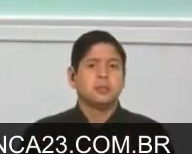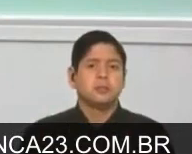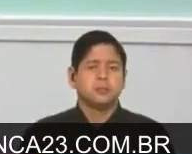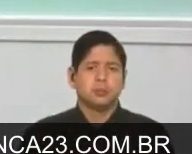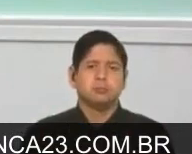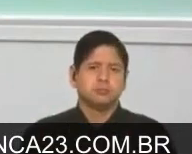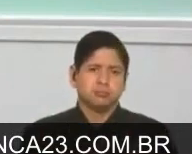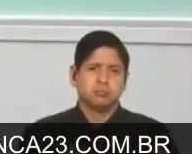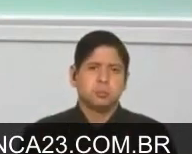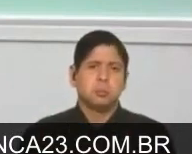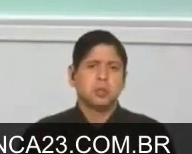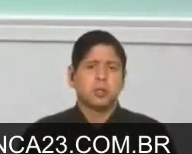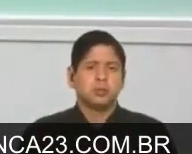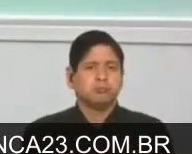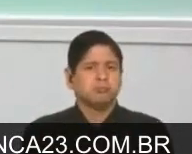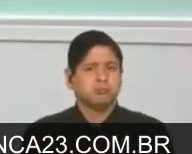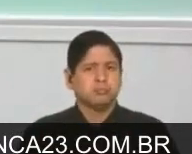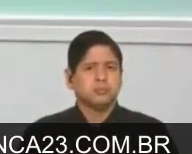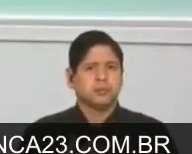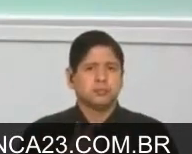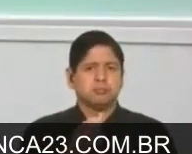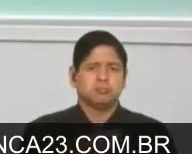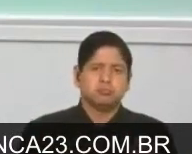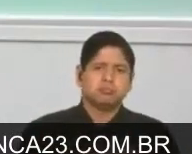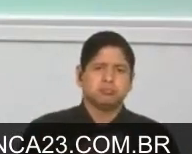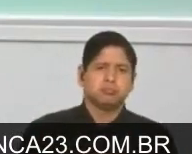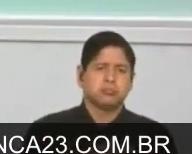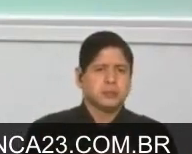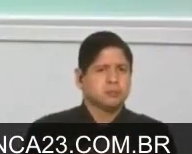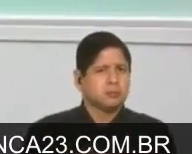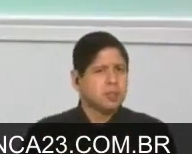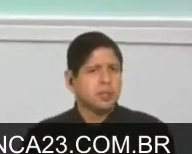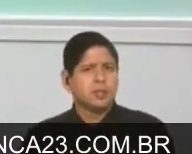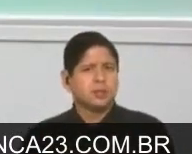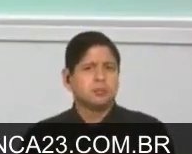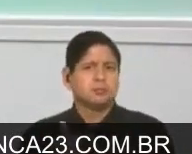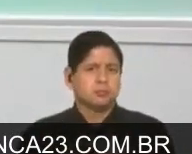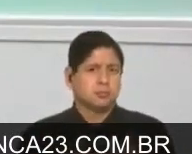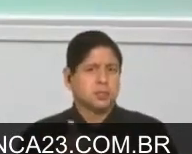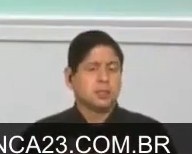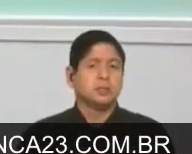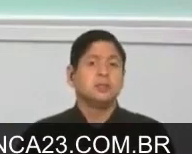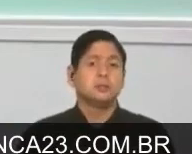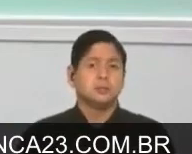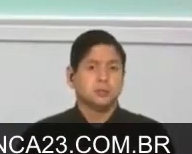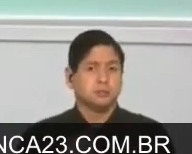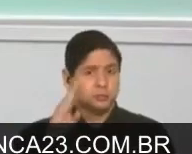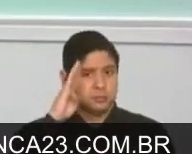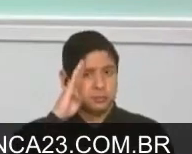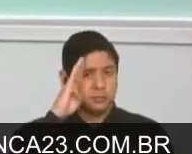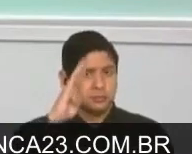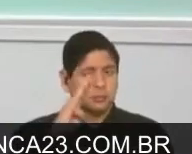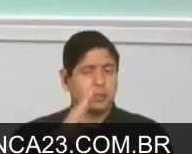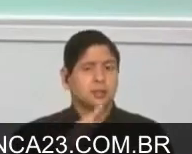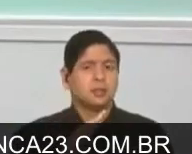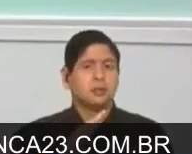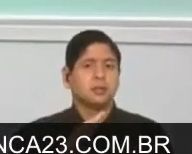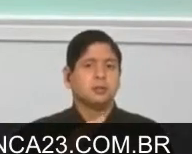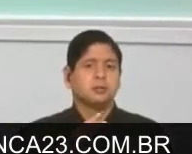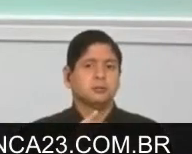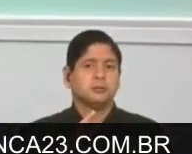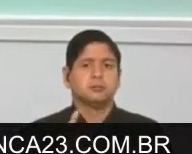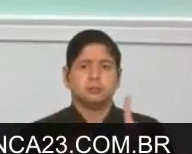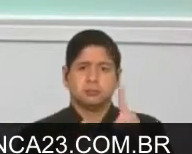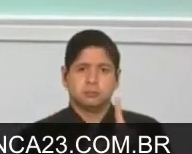de maior oferta de preços, né, para a realização desses serviços, mas principalmente pela atenção